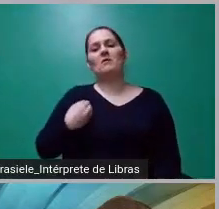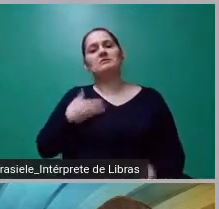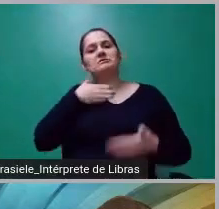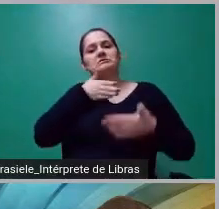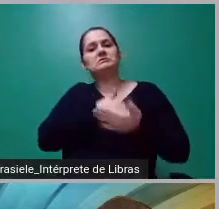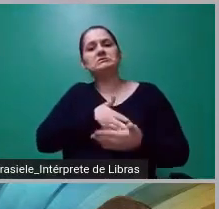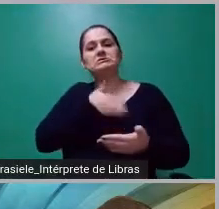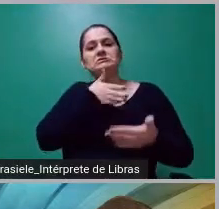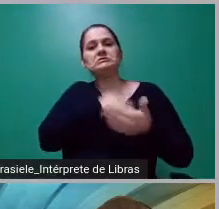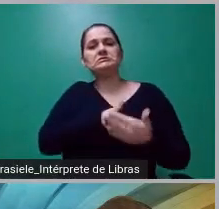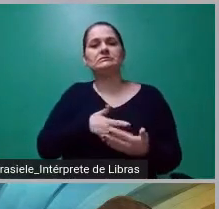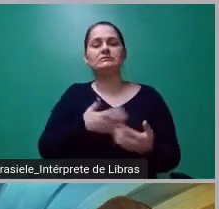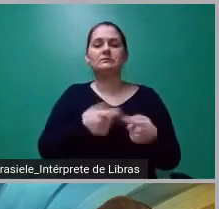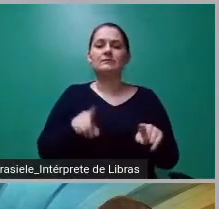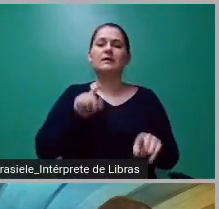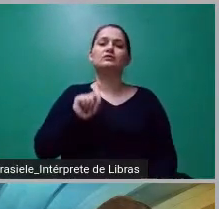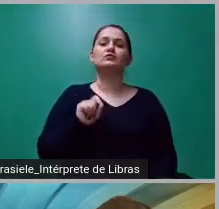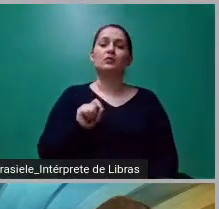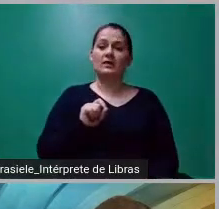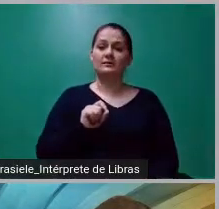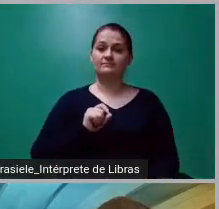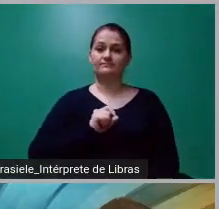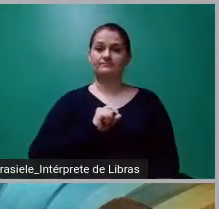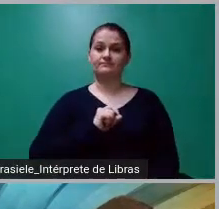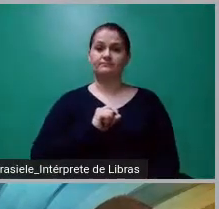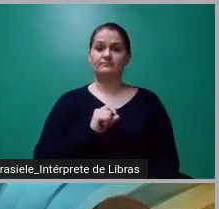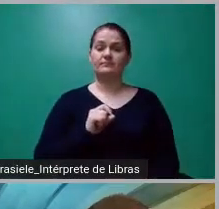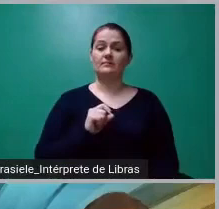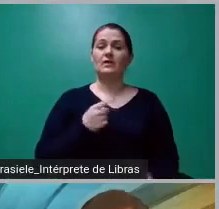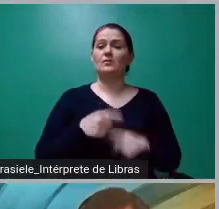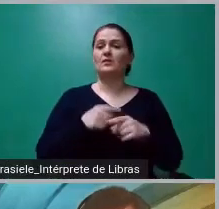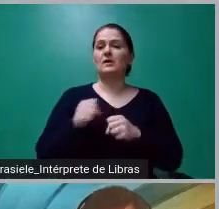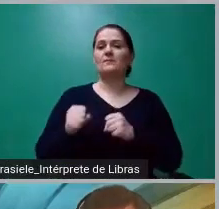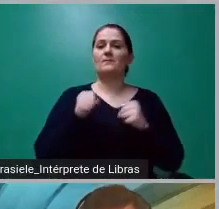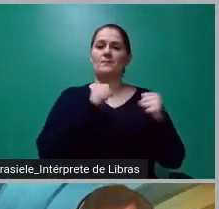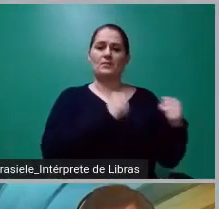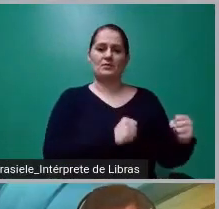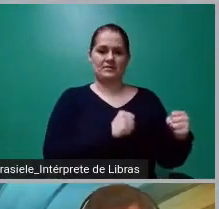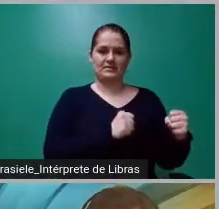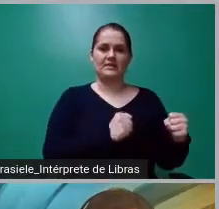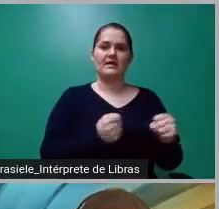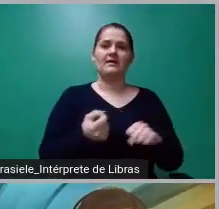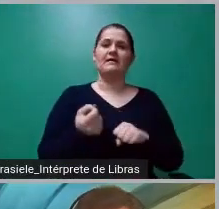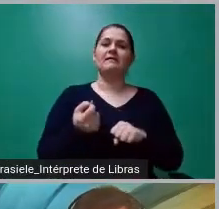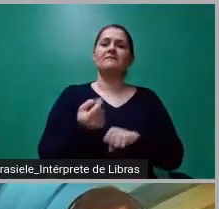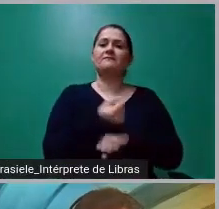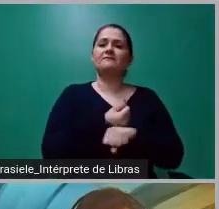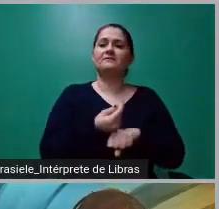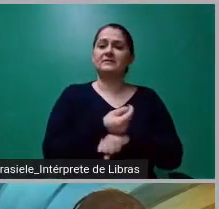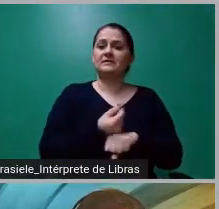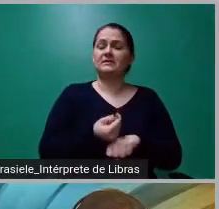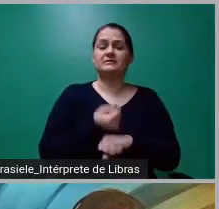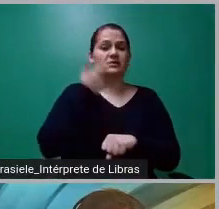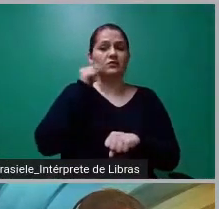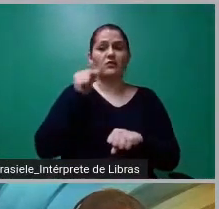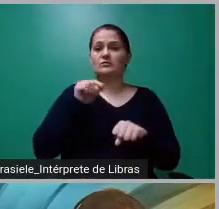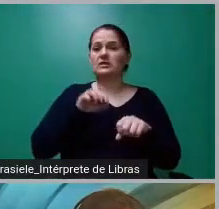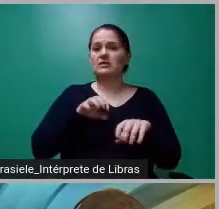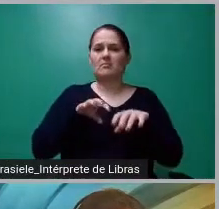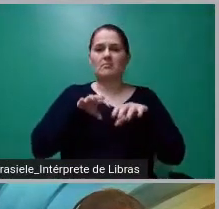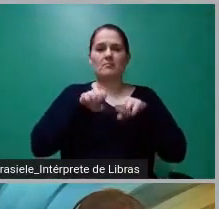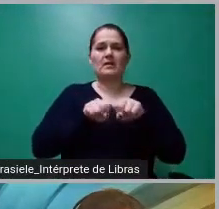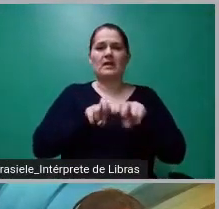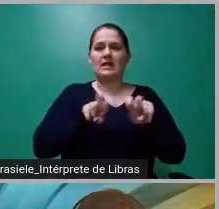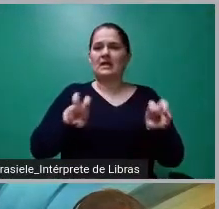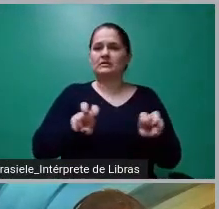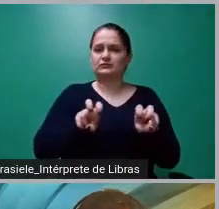quê? O poder financeiro consegue dominar a pauta e o debate da dívida é totalmente interditado.